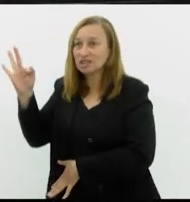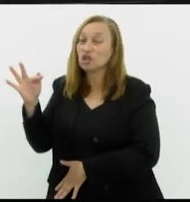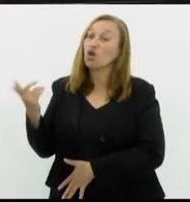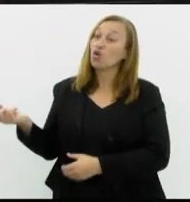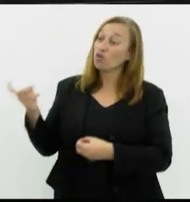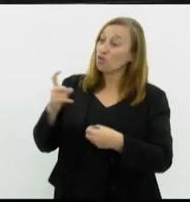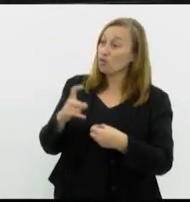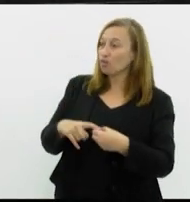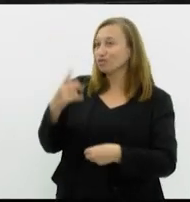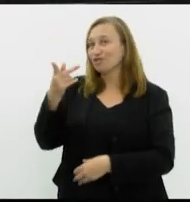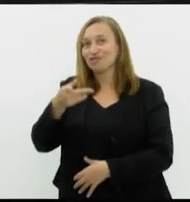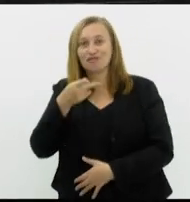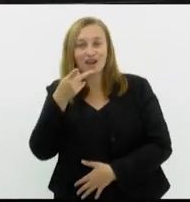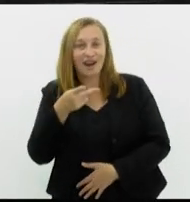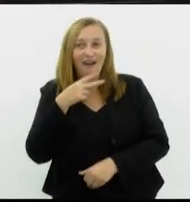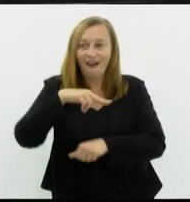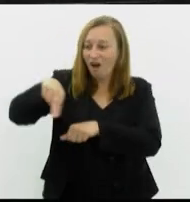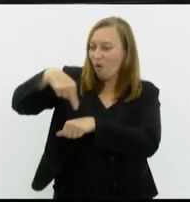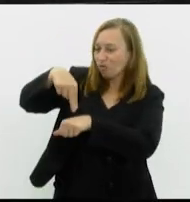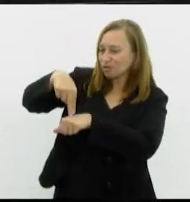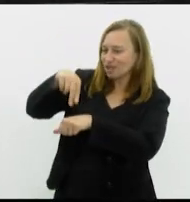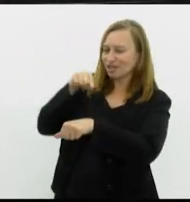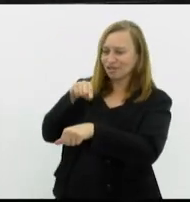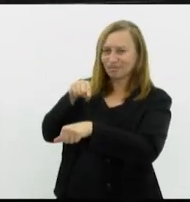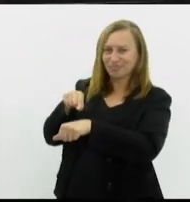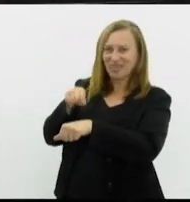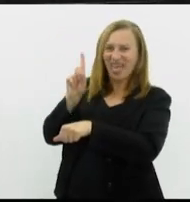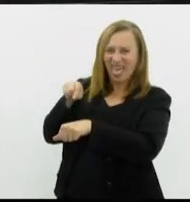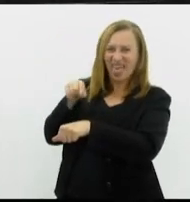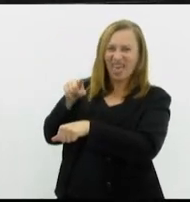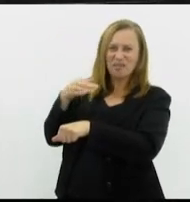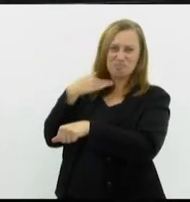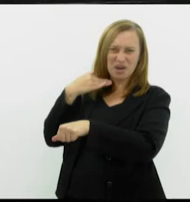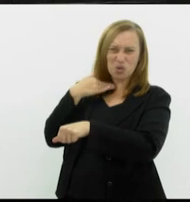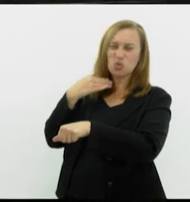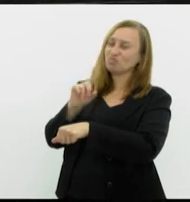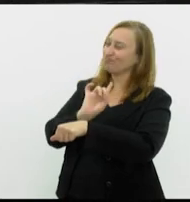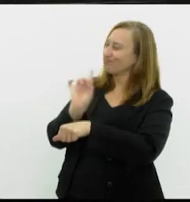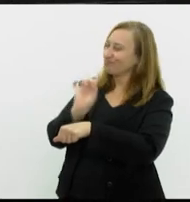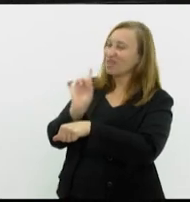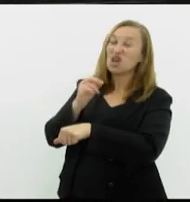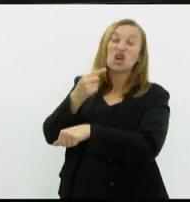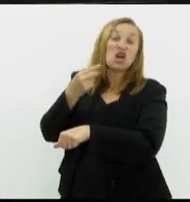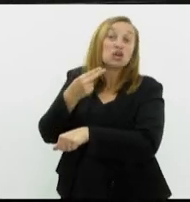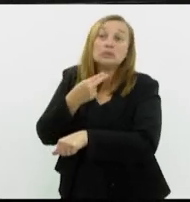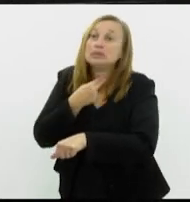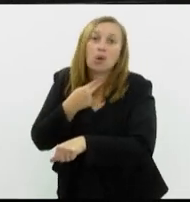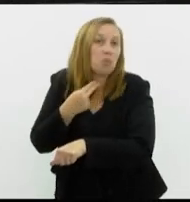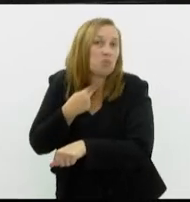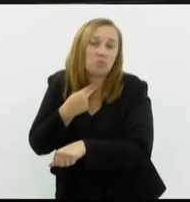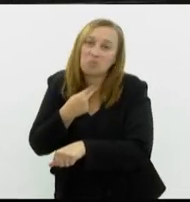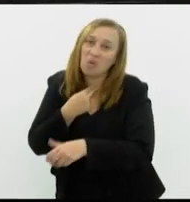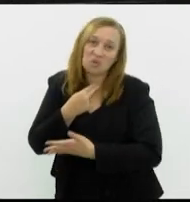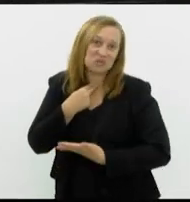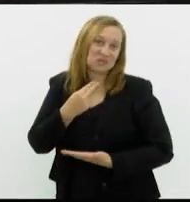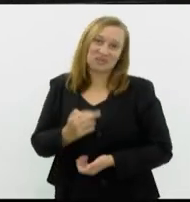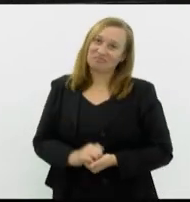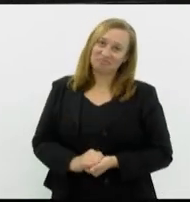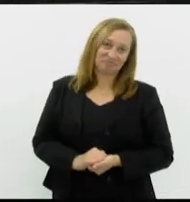repetir, a União não é banco. A União não pode, sob hipótese